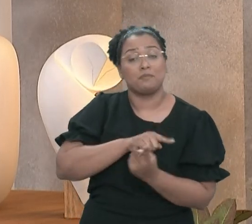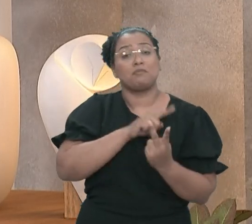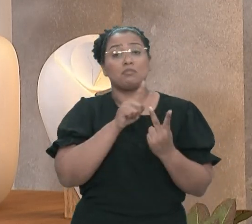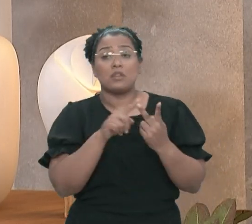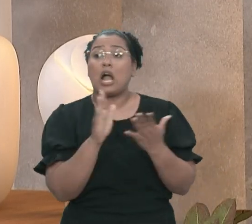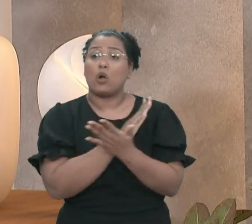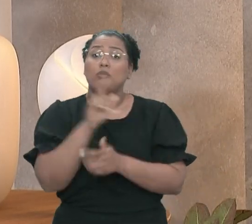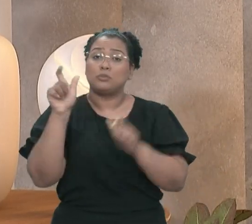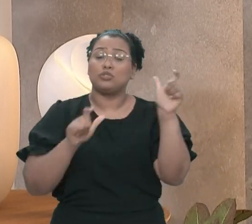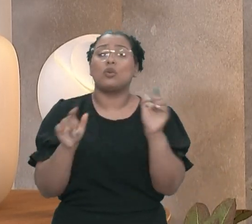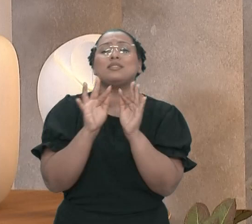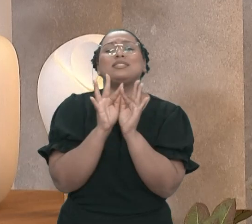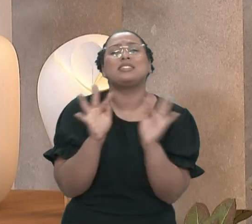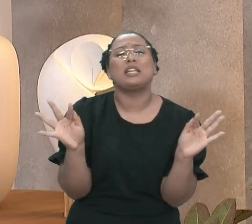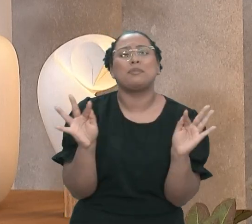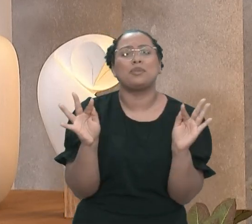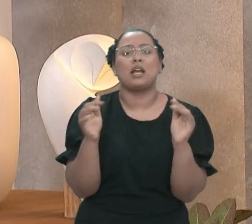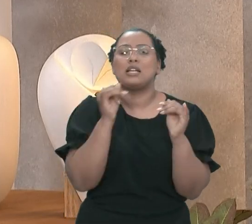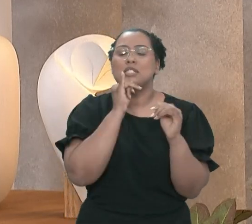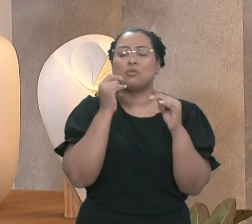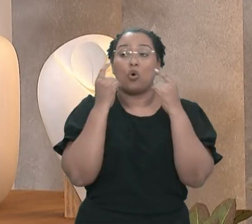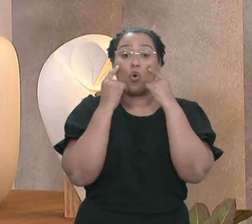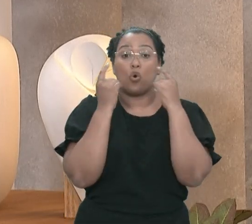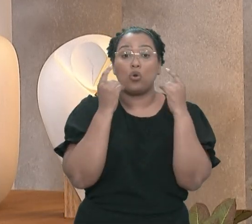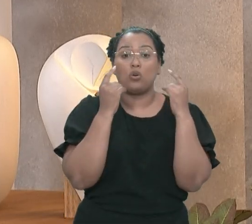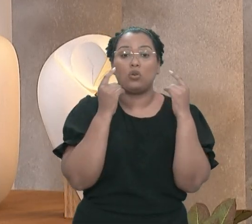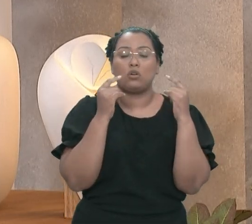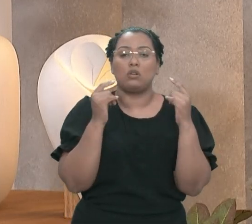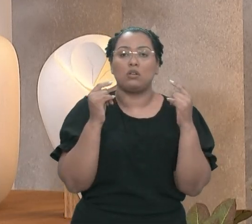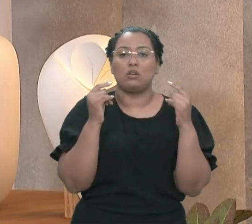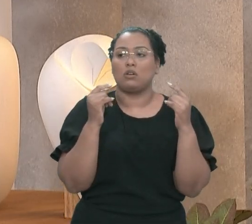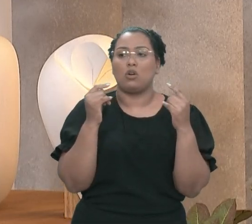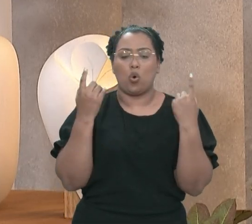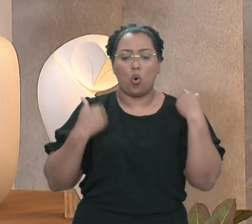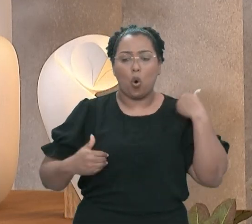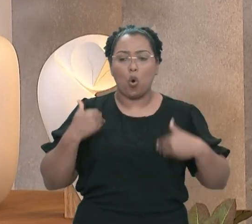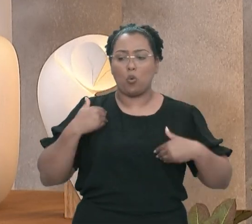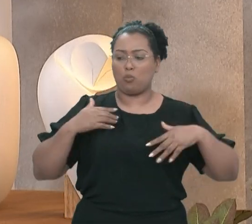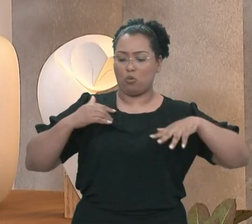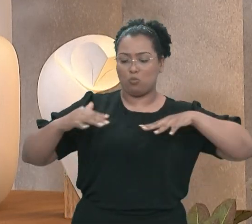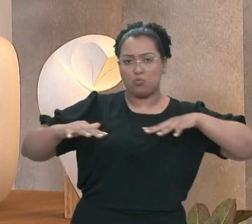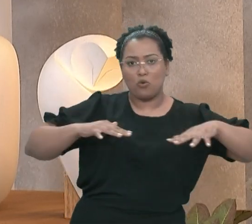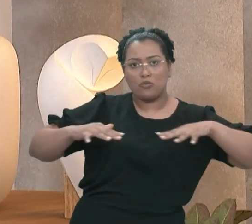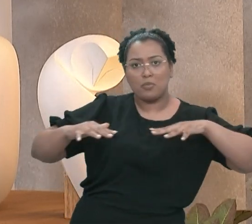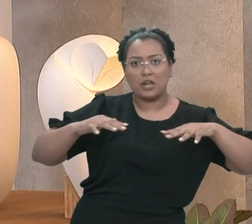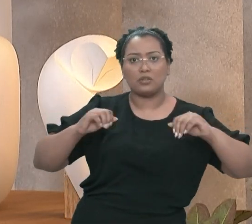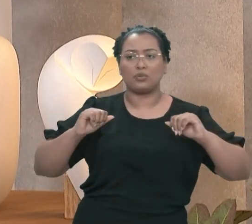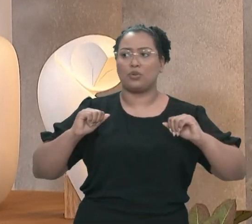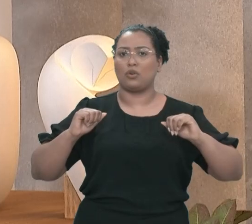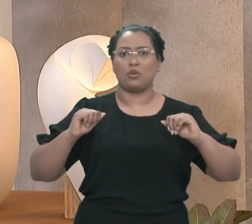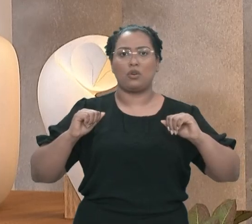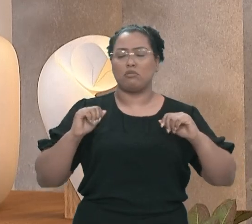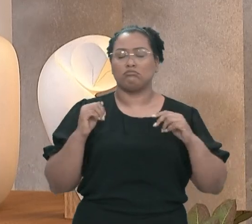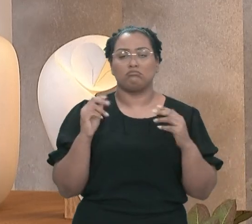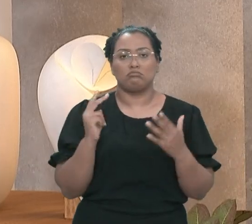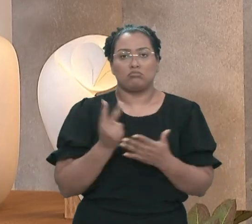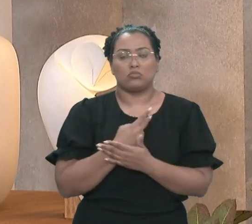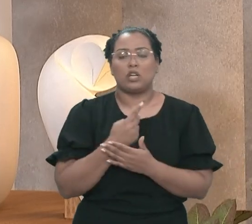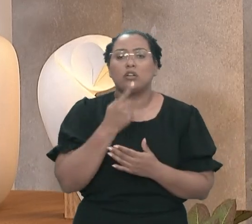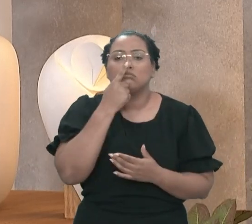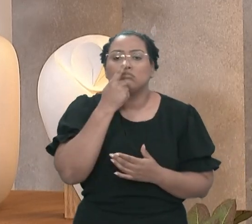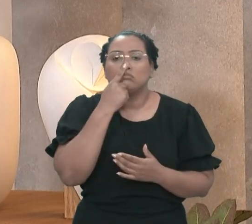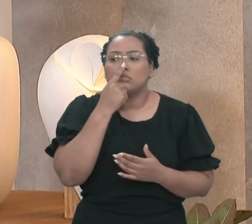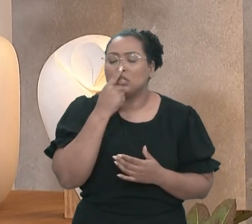mais sutis, né? As crises focais, onde às vezes a pessoa vai mexer uma parte do corpo, às vezes tem algum sintoma